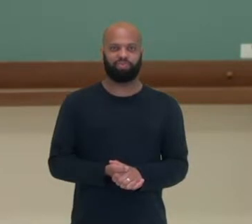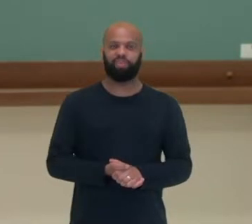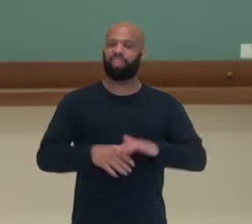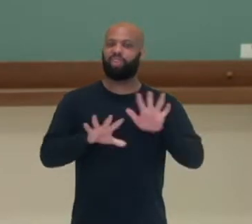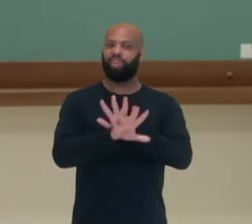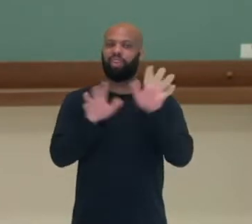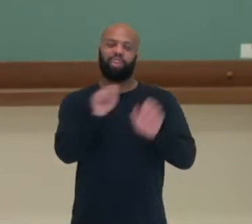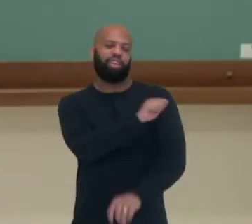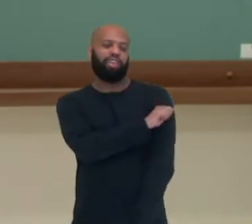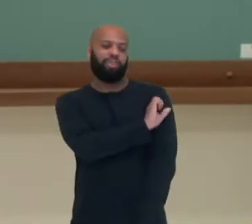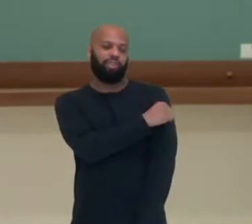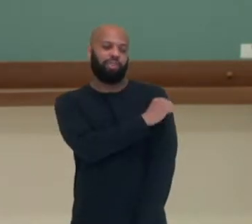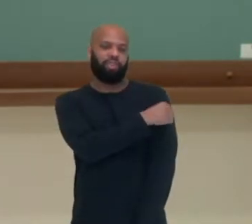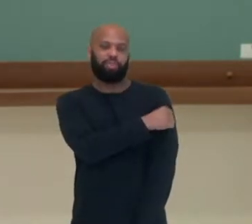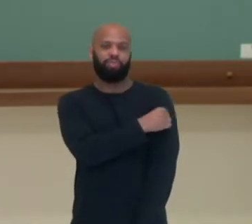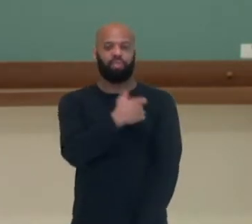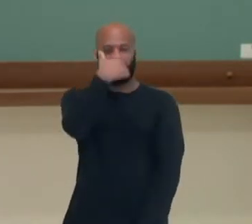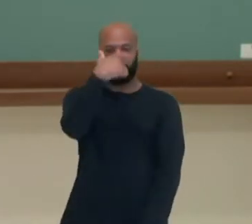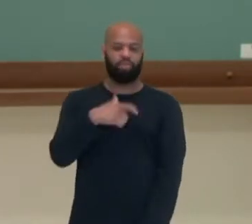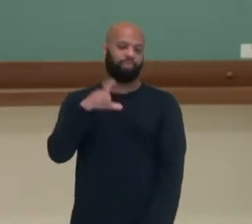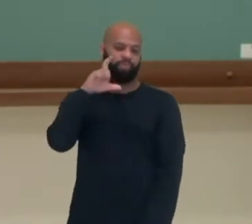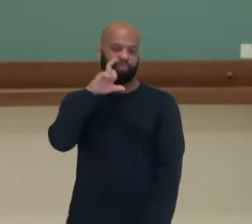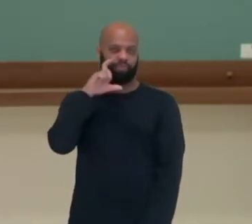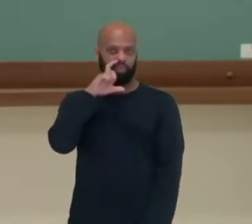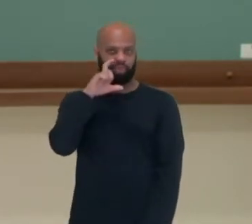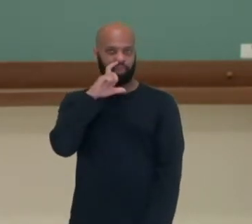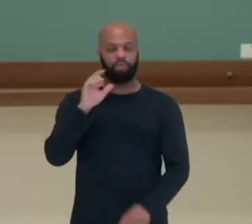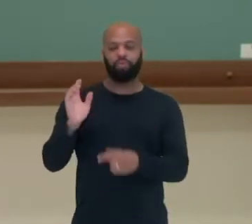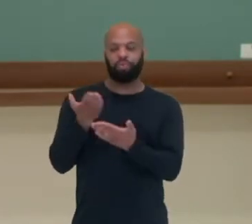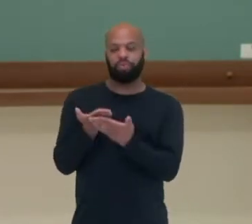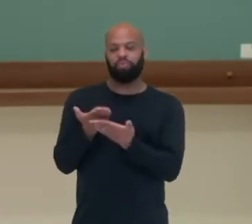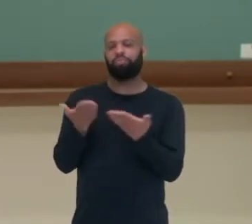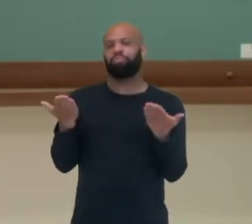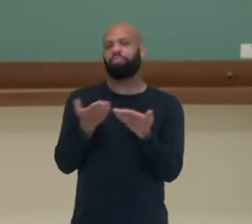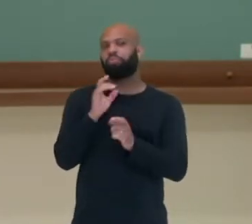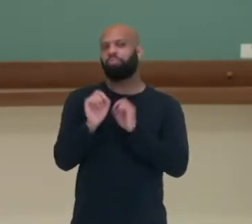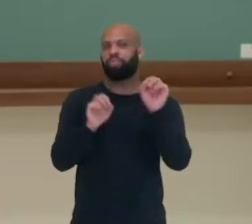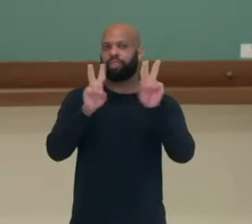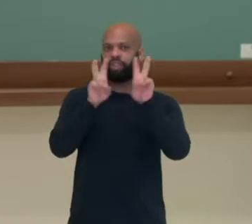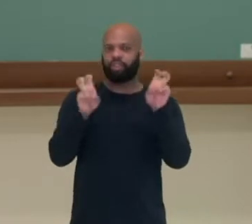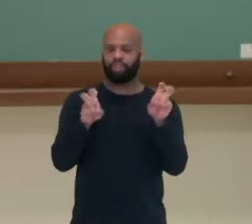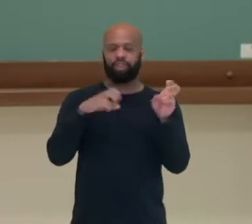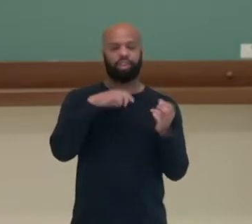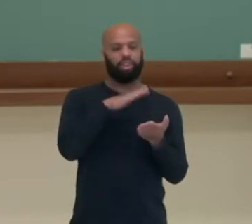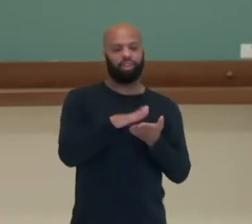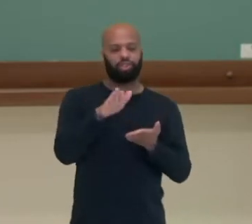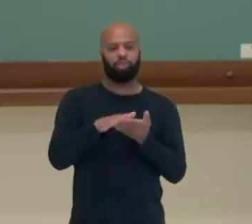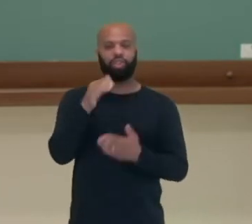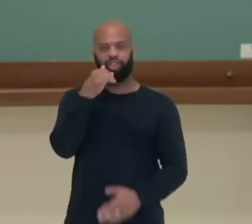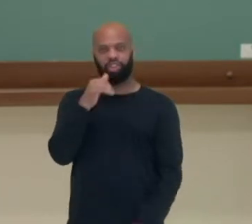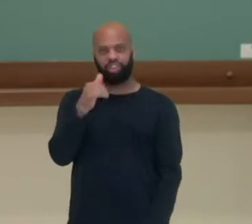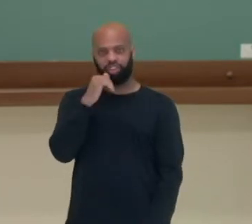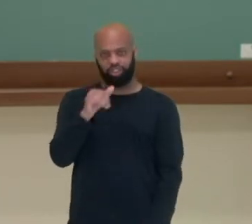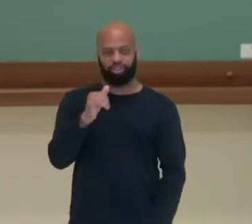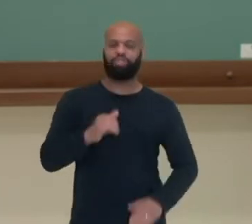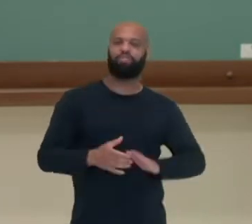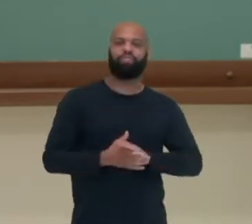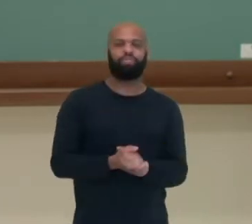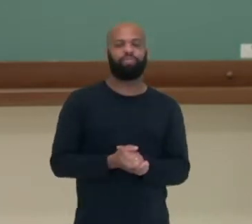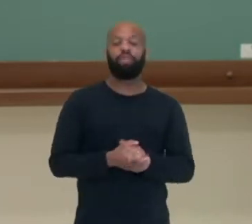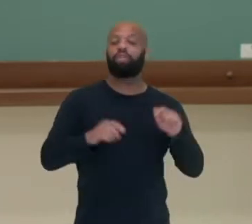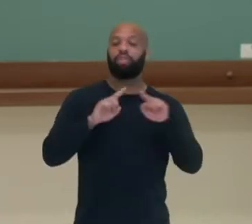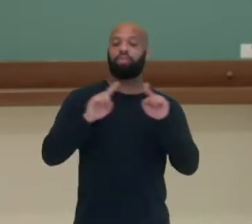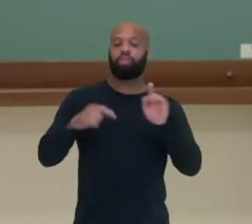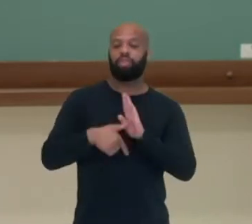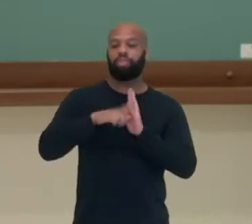Olá, estudantes do oitavo ano, aqui é o professor Fabiano e nessa aula nós vamos falar sobre consumo de energia elétrica. Mas